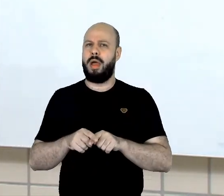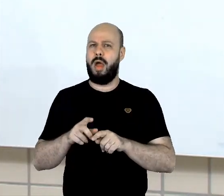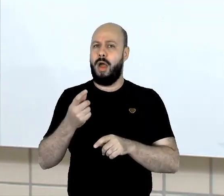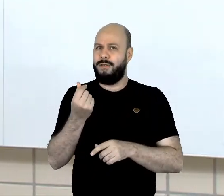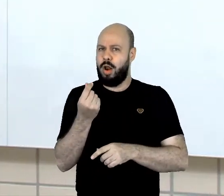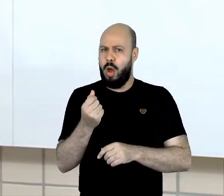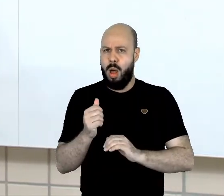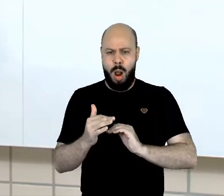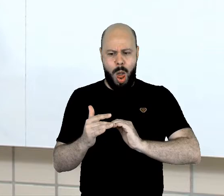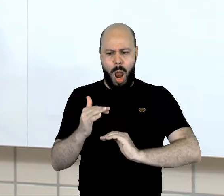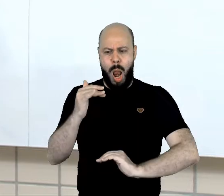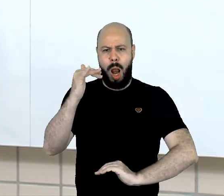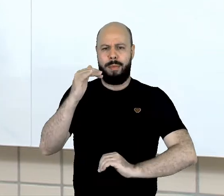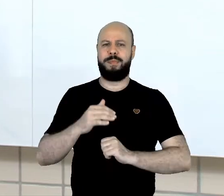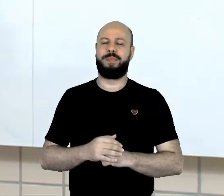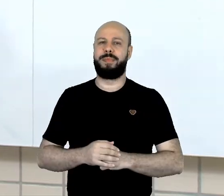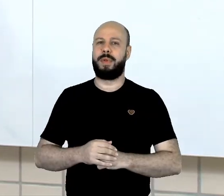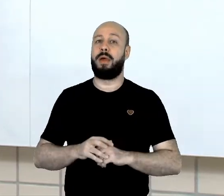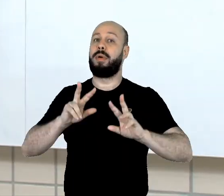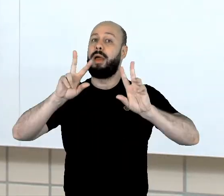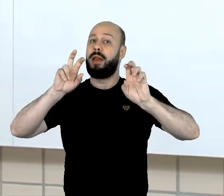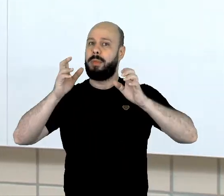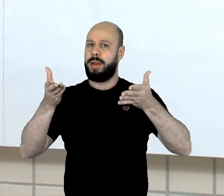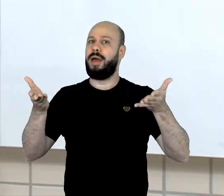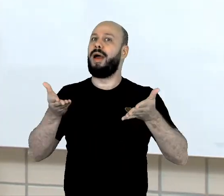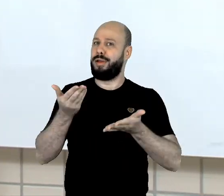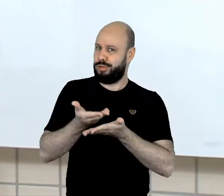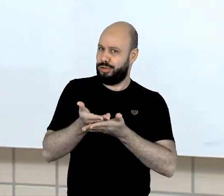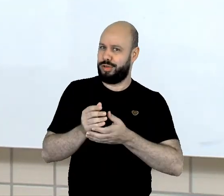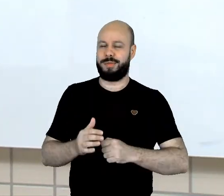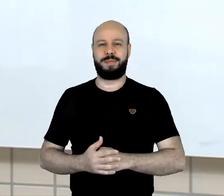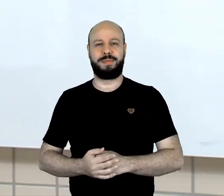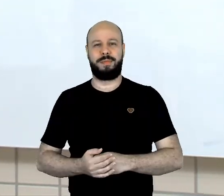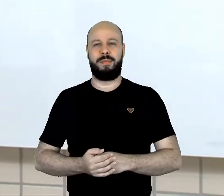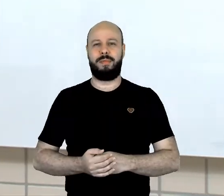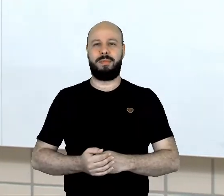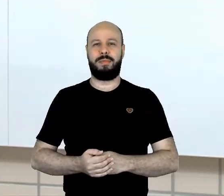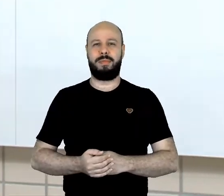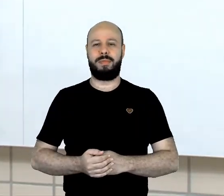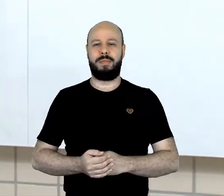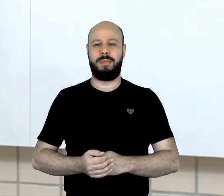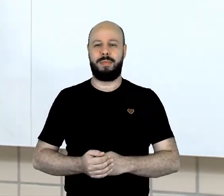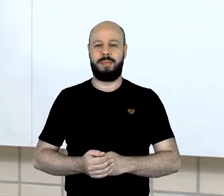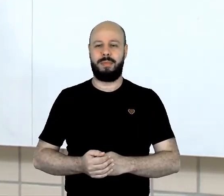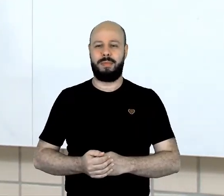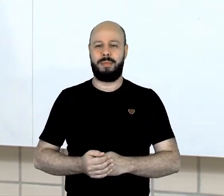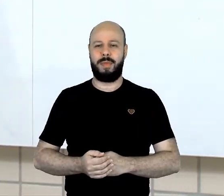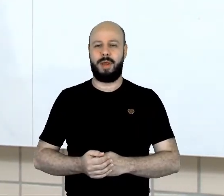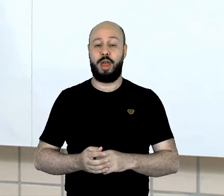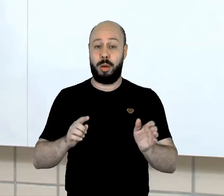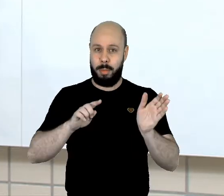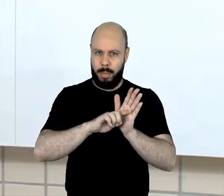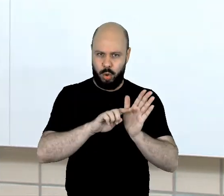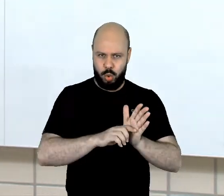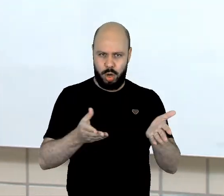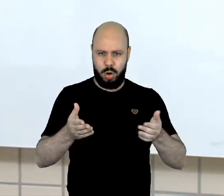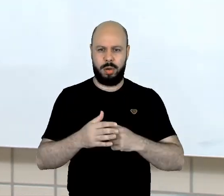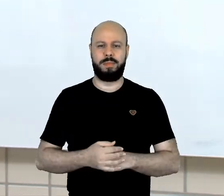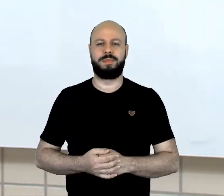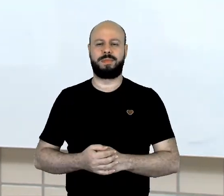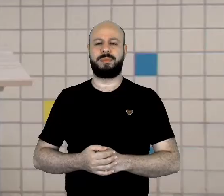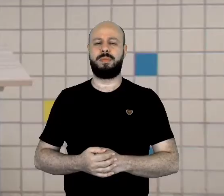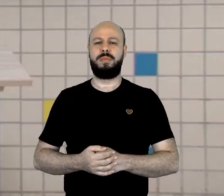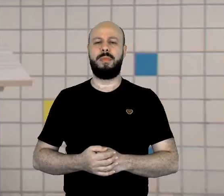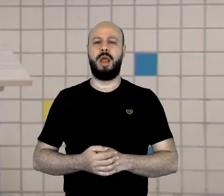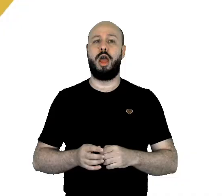Beleza. Esse é o assunto da nossa aula de hoje, tá? Então, vamos às questões. Nós temos aí a